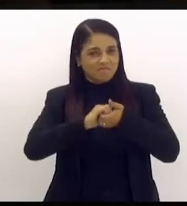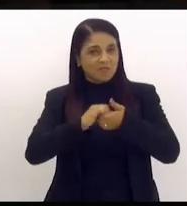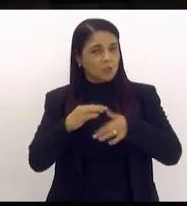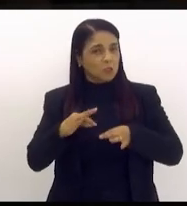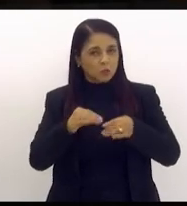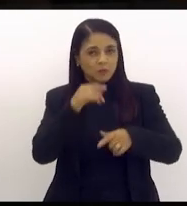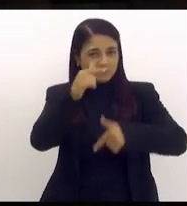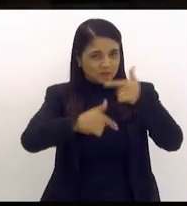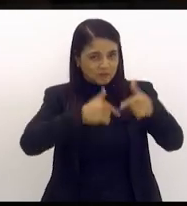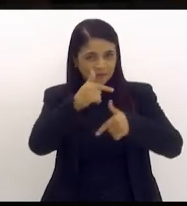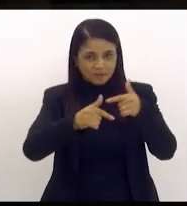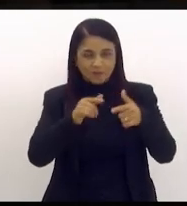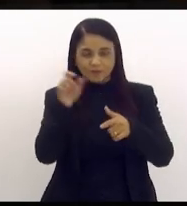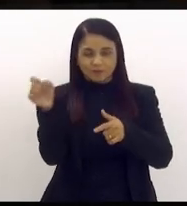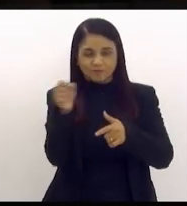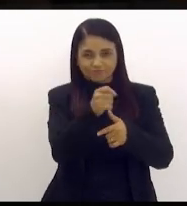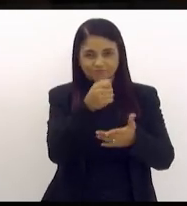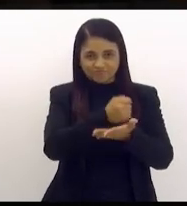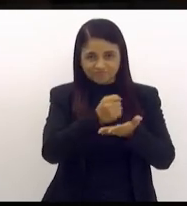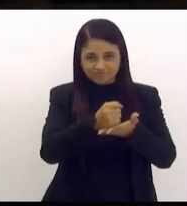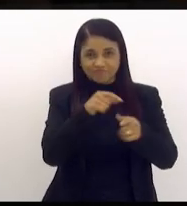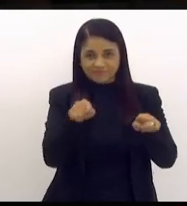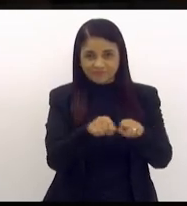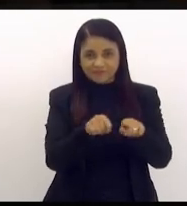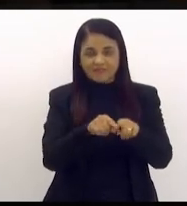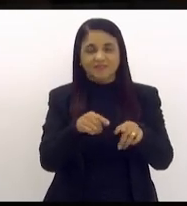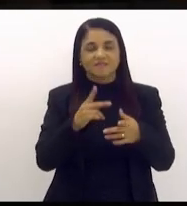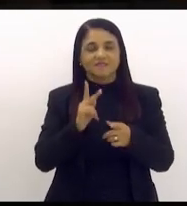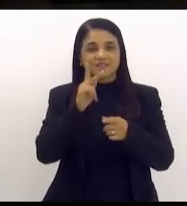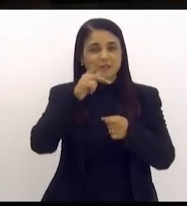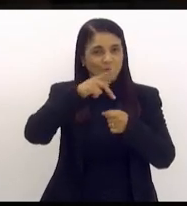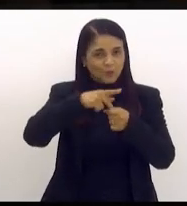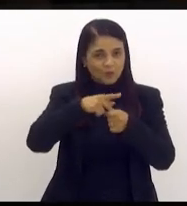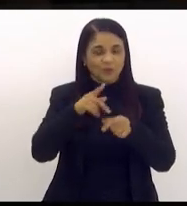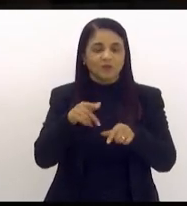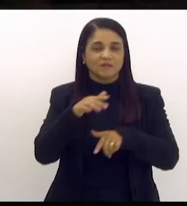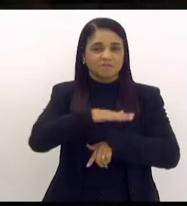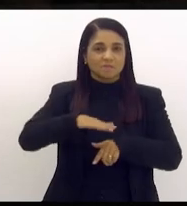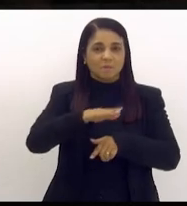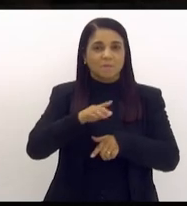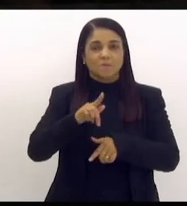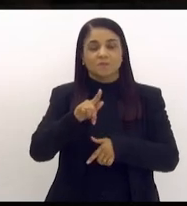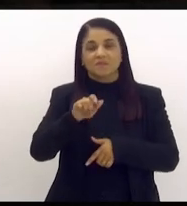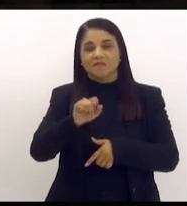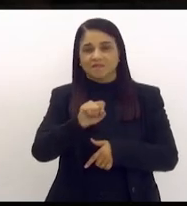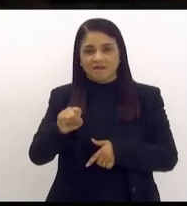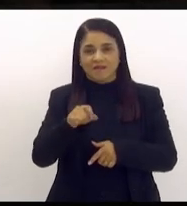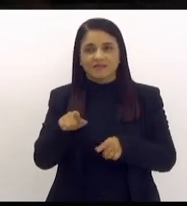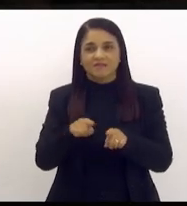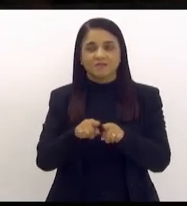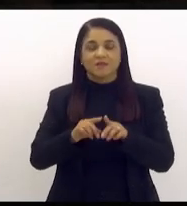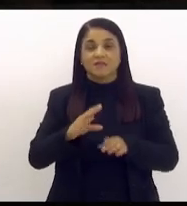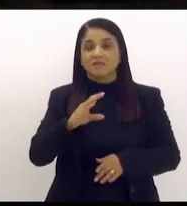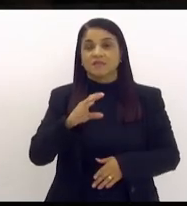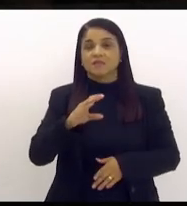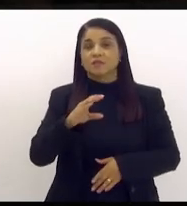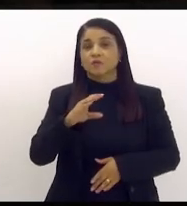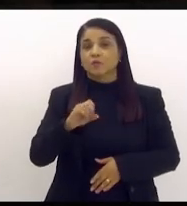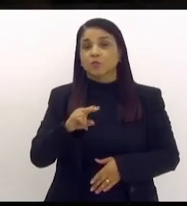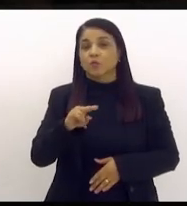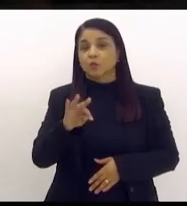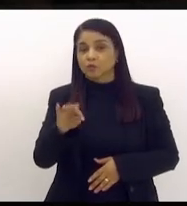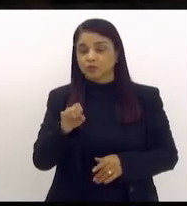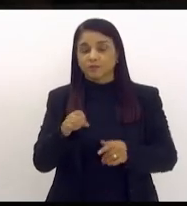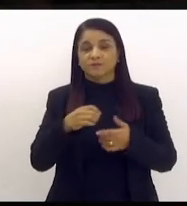indústria naval e do setor de petróleo e gás saudar a Duda aqui representando acú nosso querido Sandrão